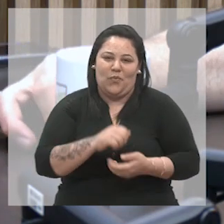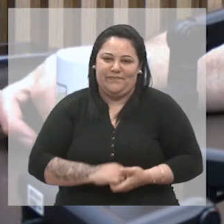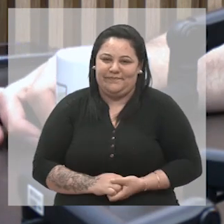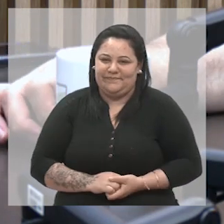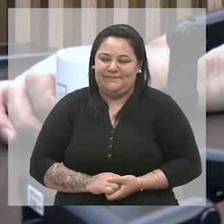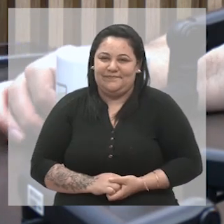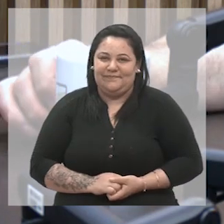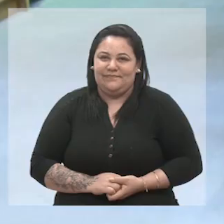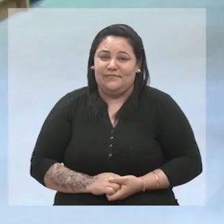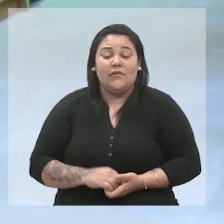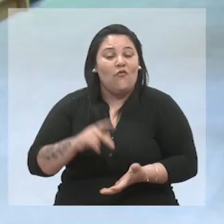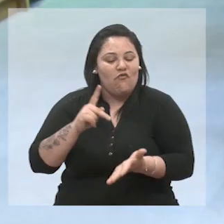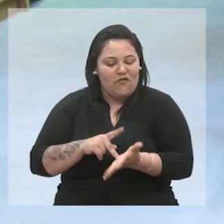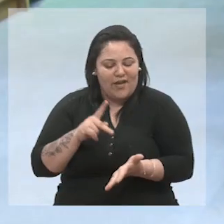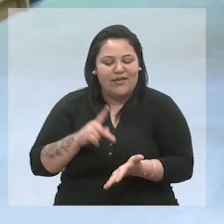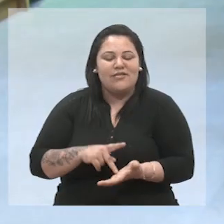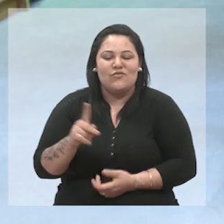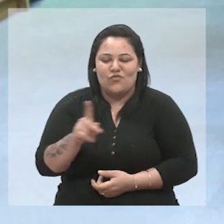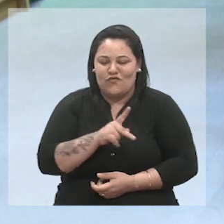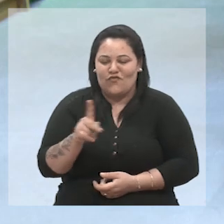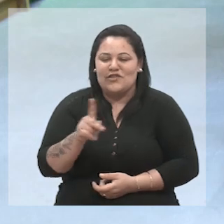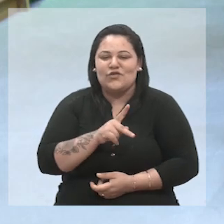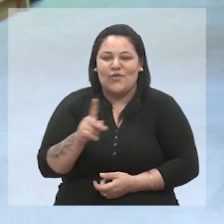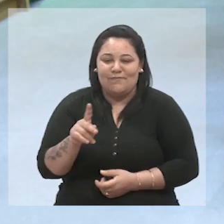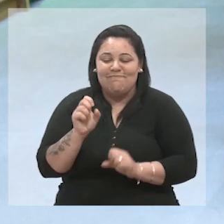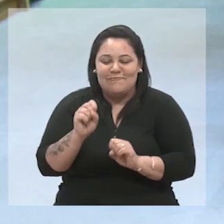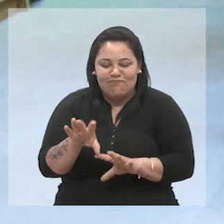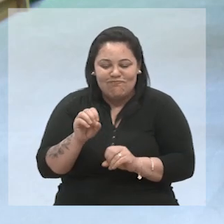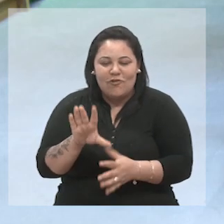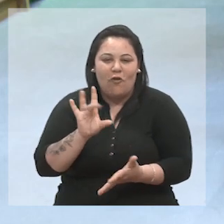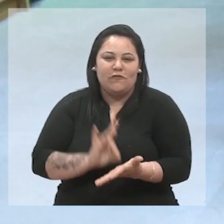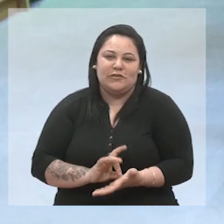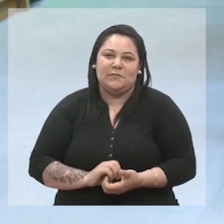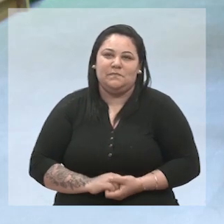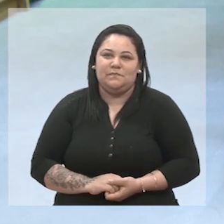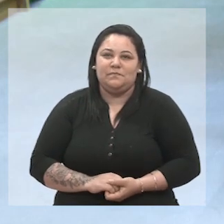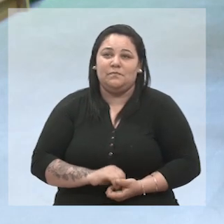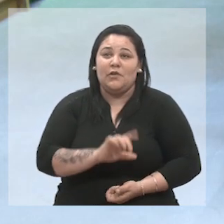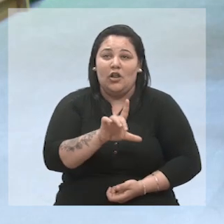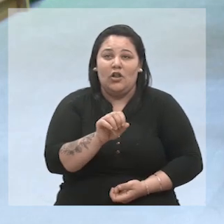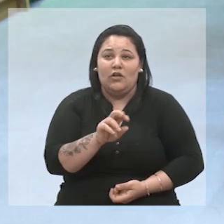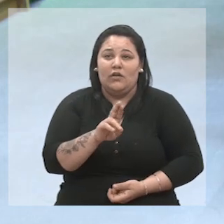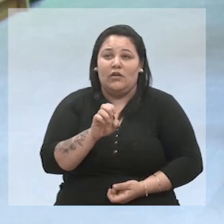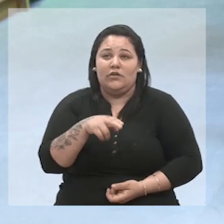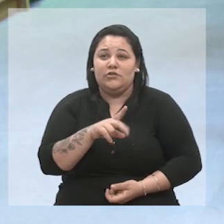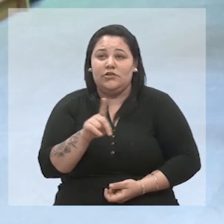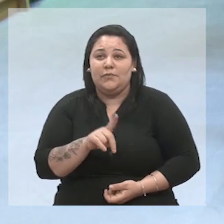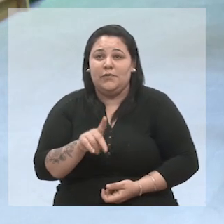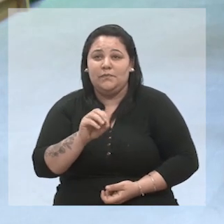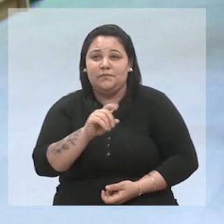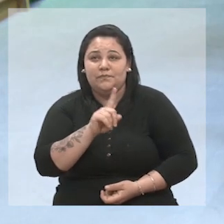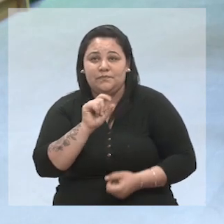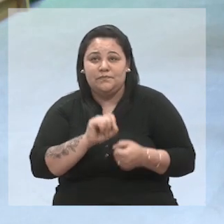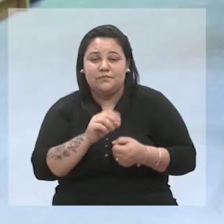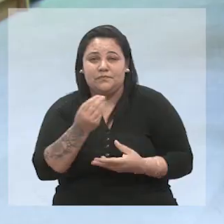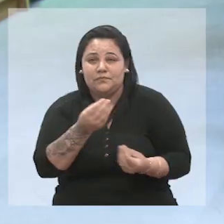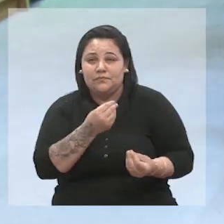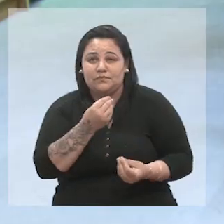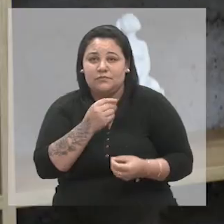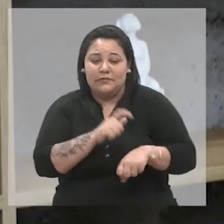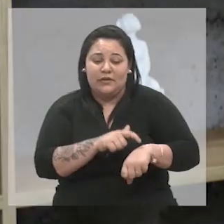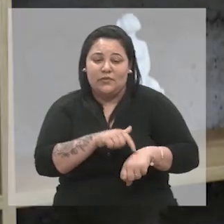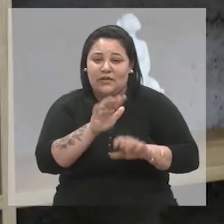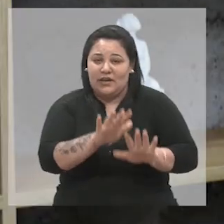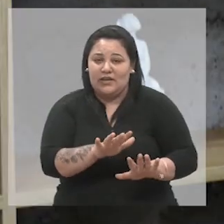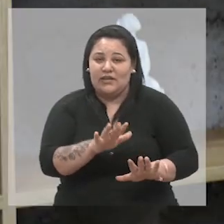bom. Exatamente. É o verdadeiro educador, né? Não só professor, mas o educador. Lorenzo, não faz muito tempo que tu está em Caxias do Sul,